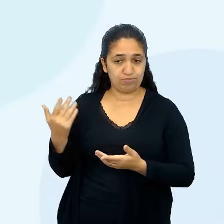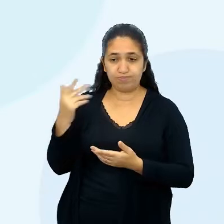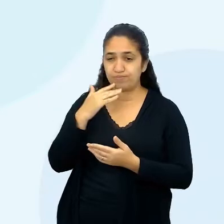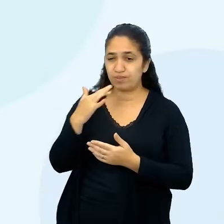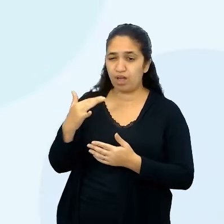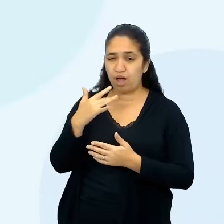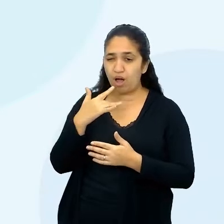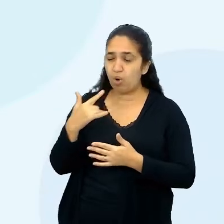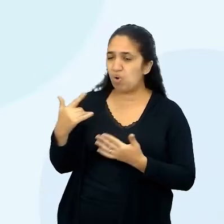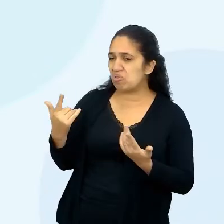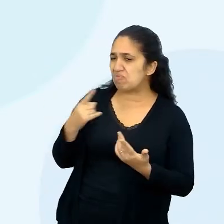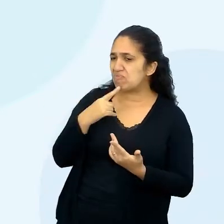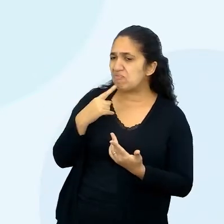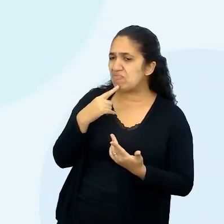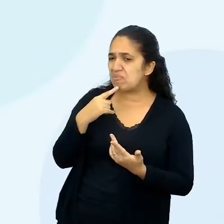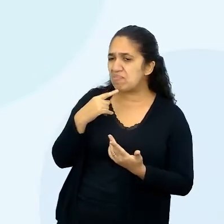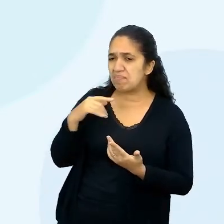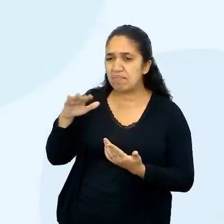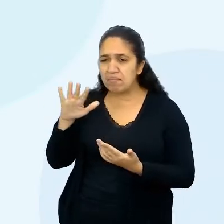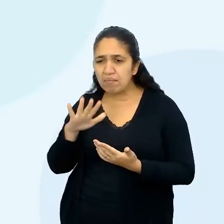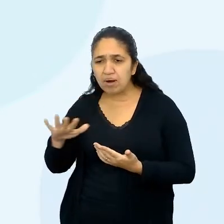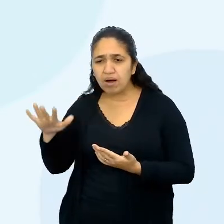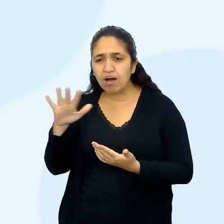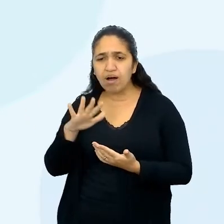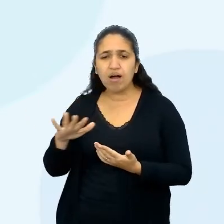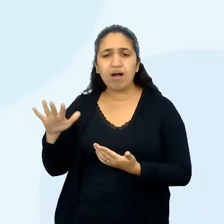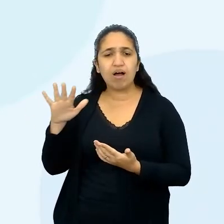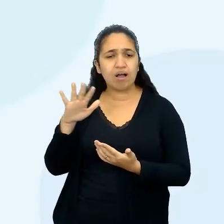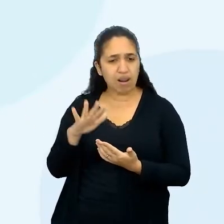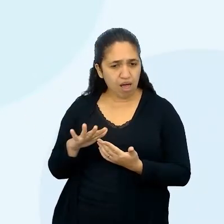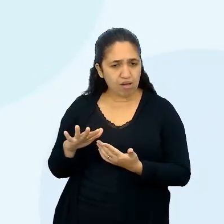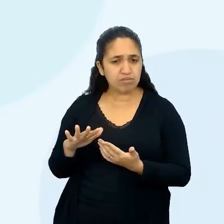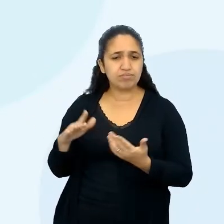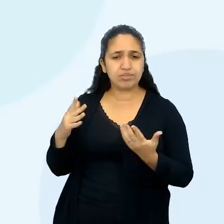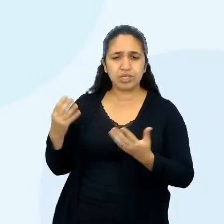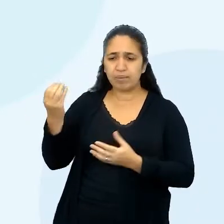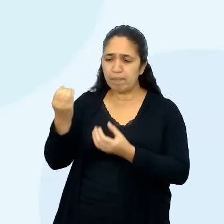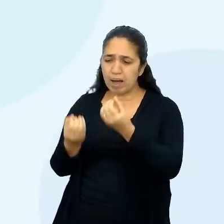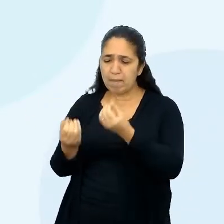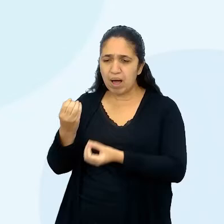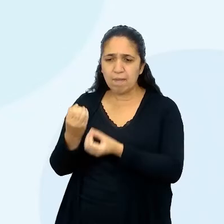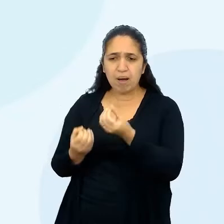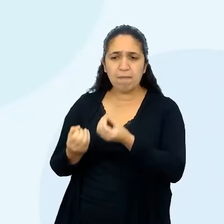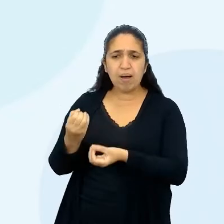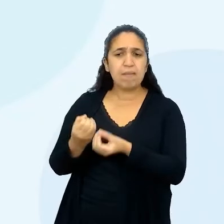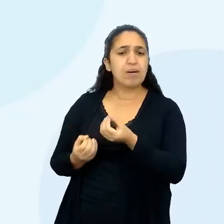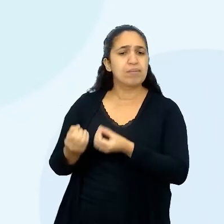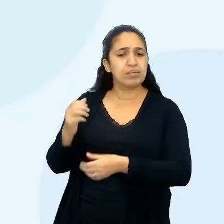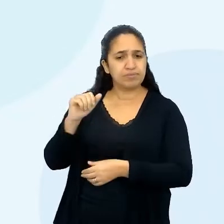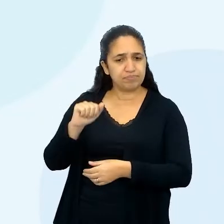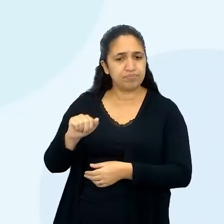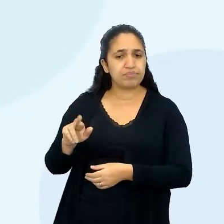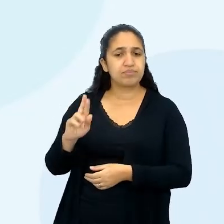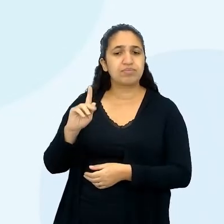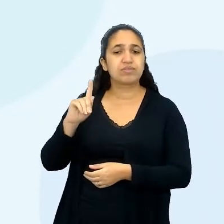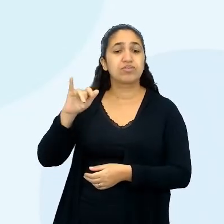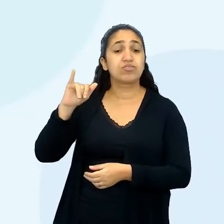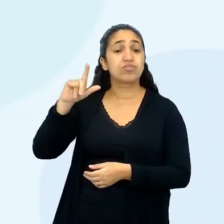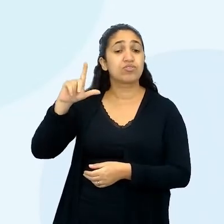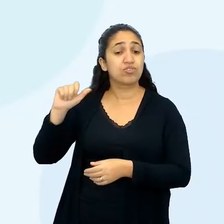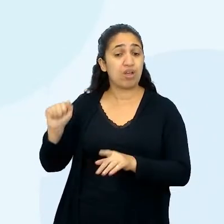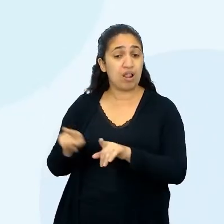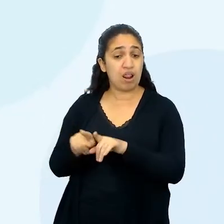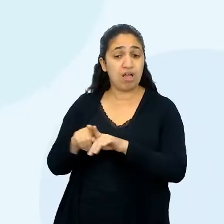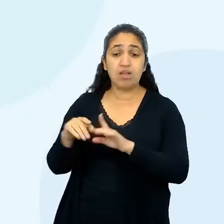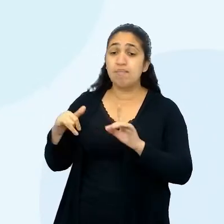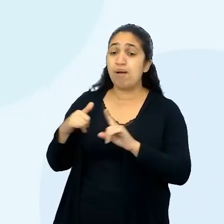coloração avermelhada, né? Principalmente aí pela questão aí da acumulação de argila e também pela questão do